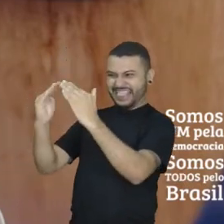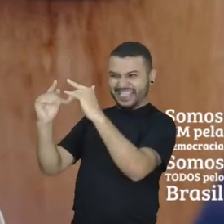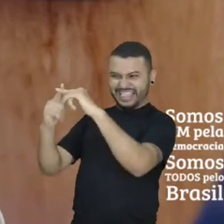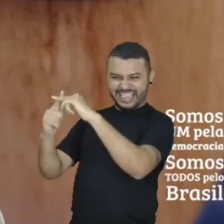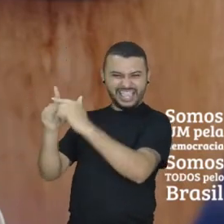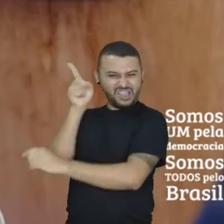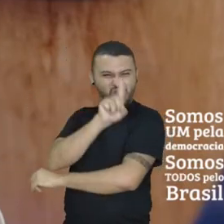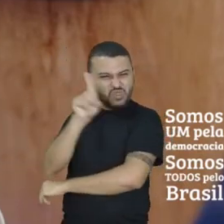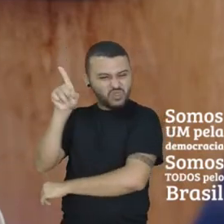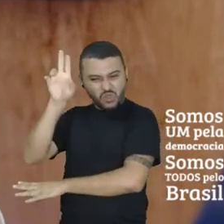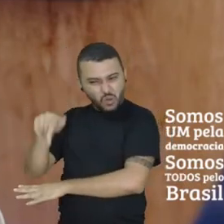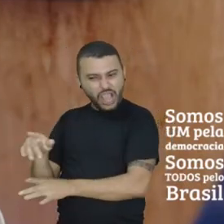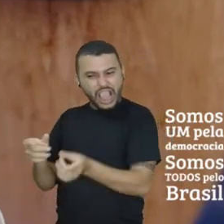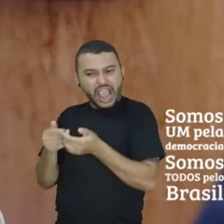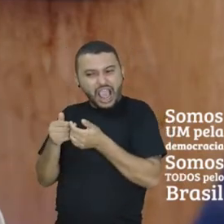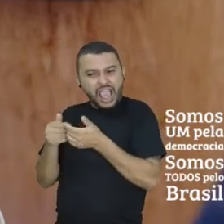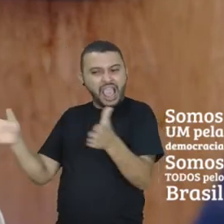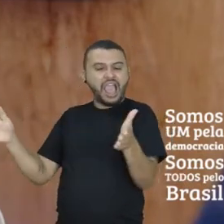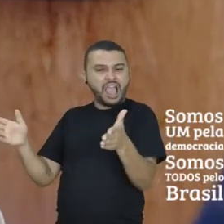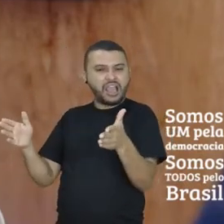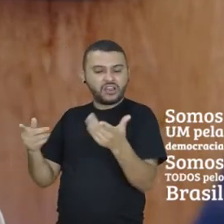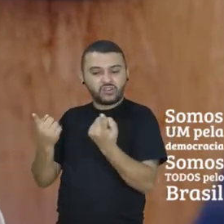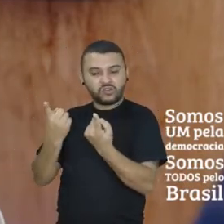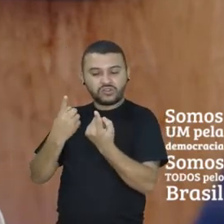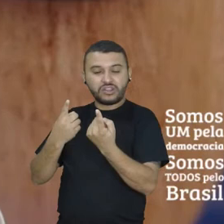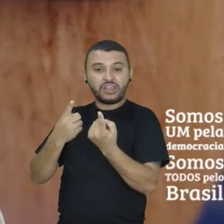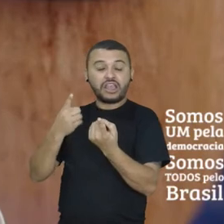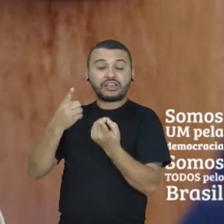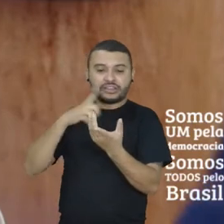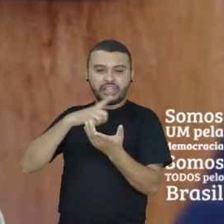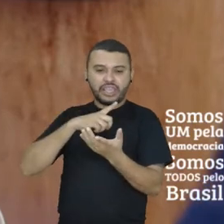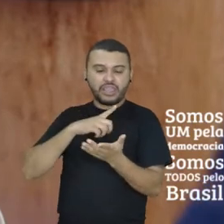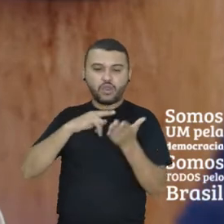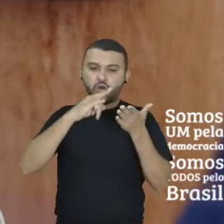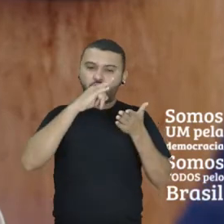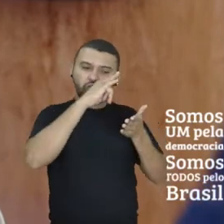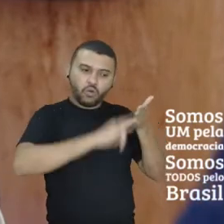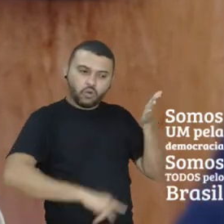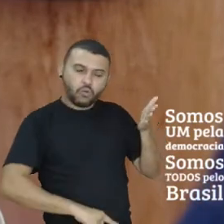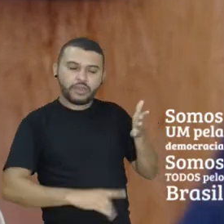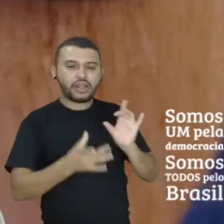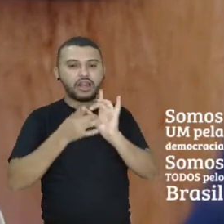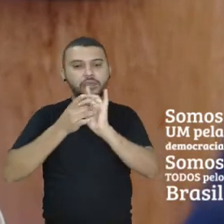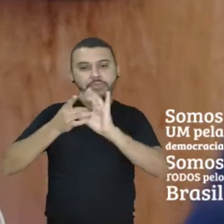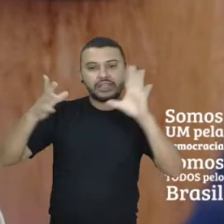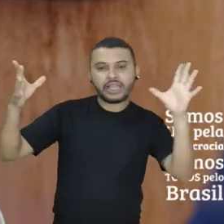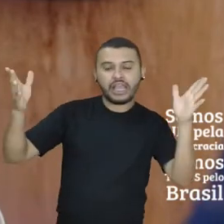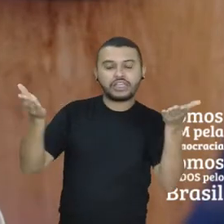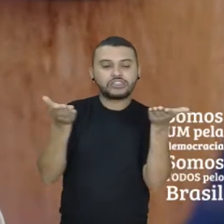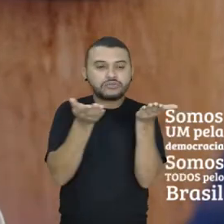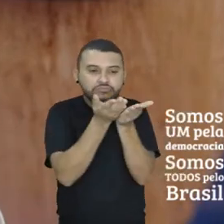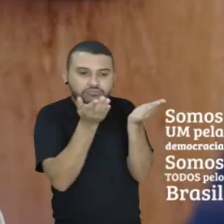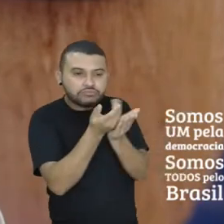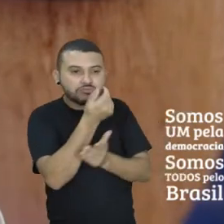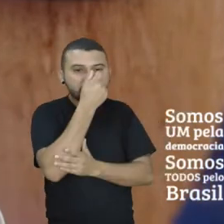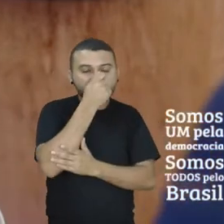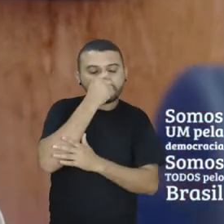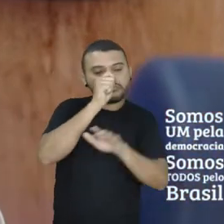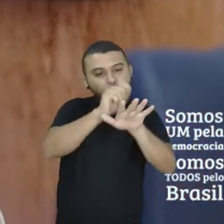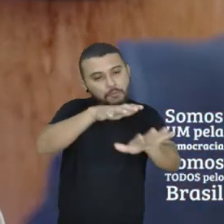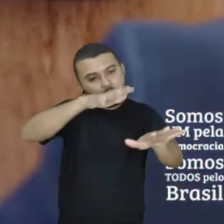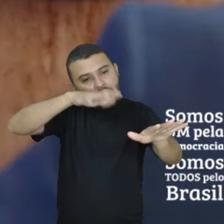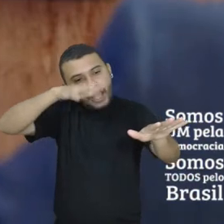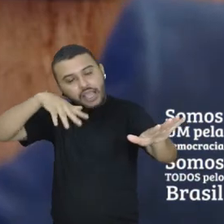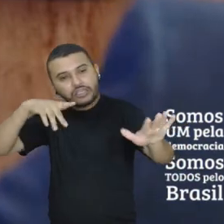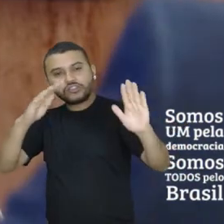contrário, ele consagrou o Dia da Liberdade Religiosa, consagrou o Dia da Marcha para